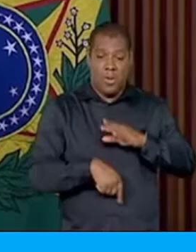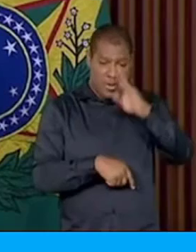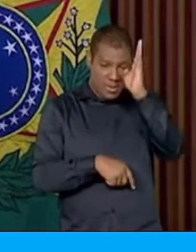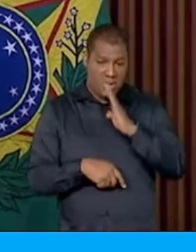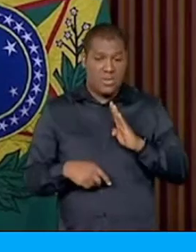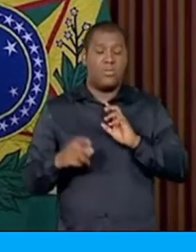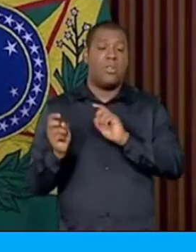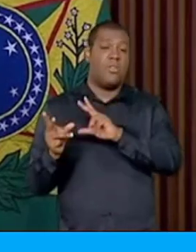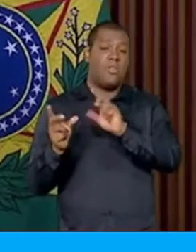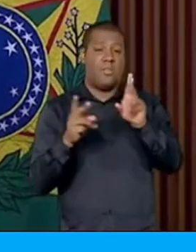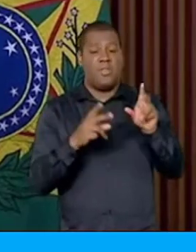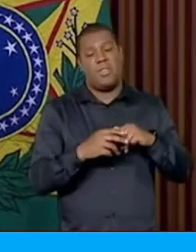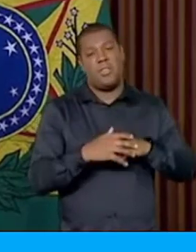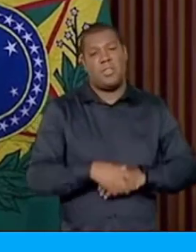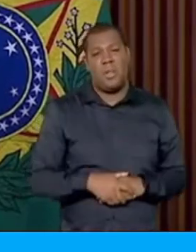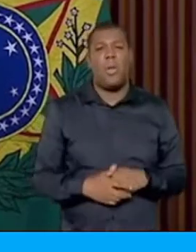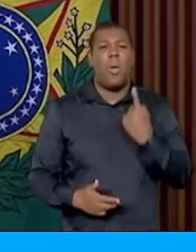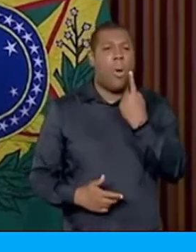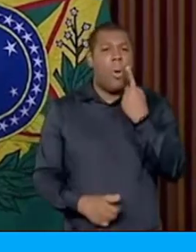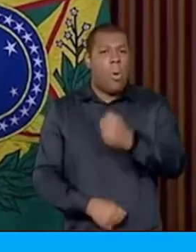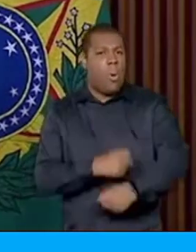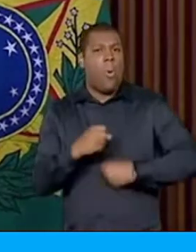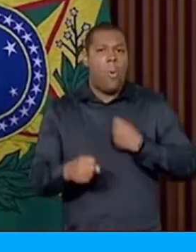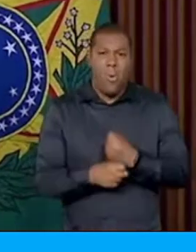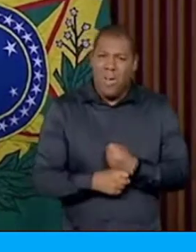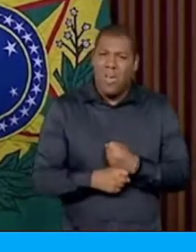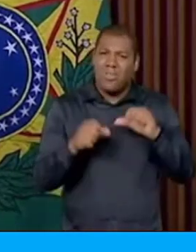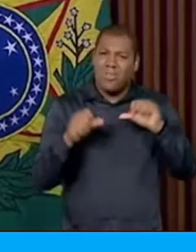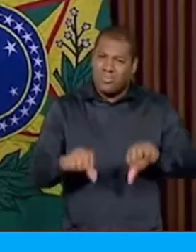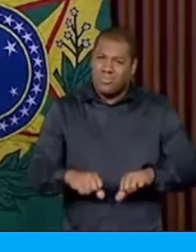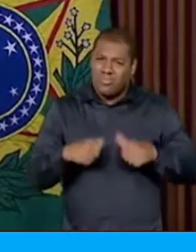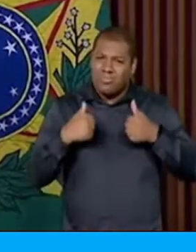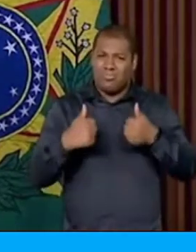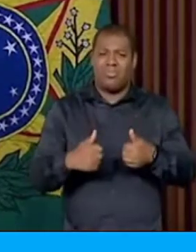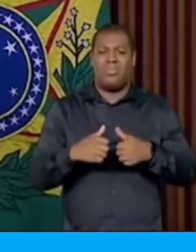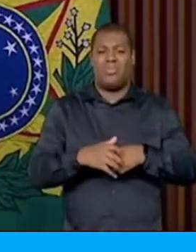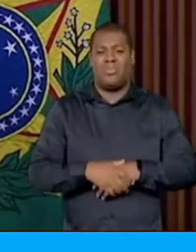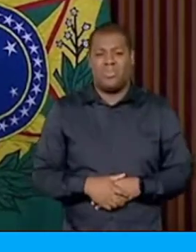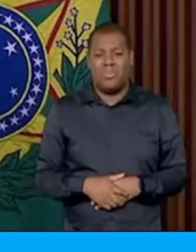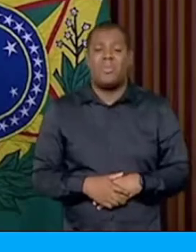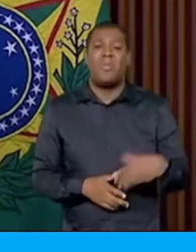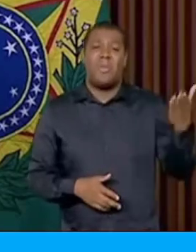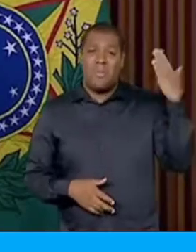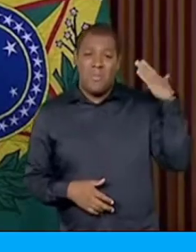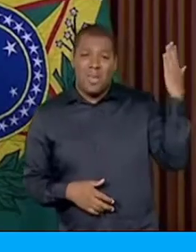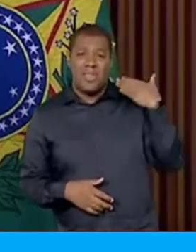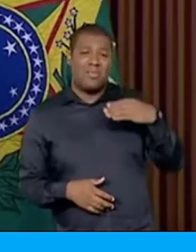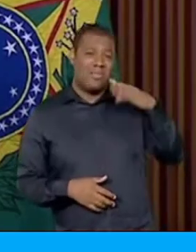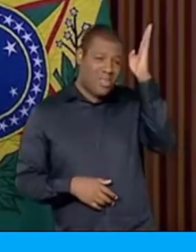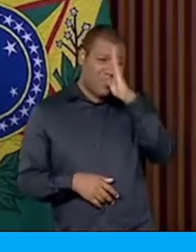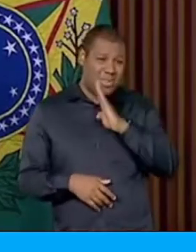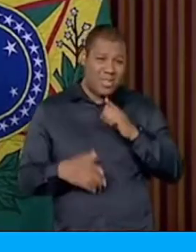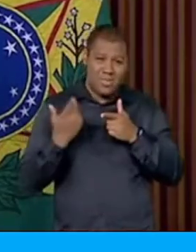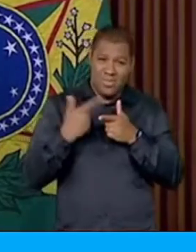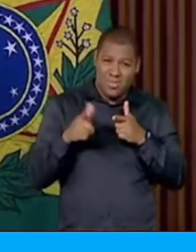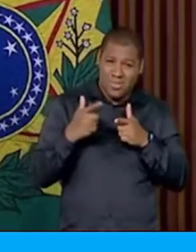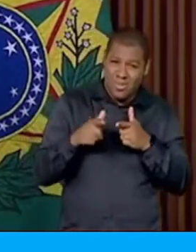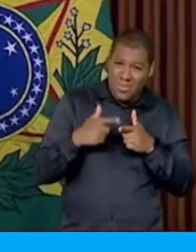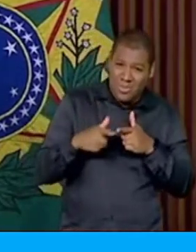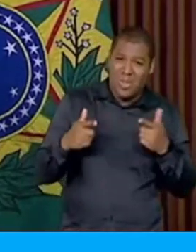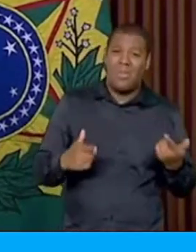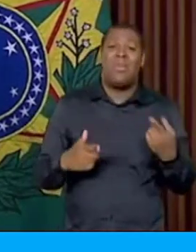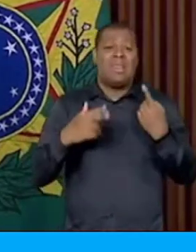recuperação. E não foi fácil. Todo mundo aqui sabe que recuperar uma coisa estragada é mais difícil do que começar uma coisa